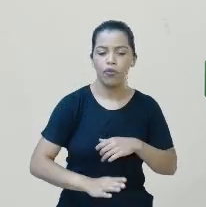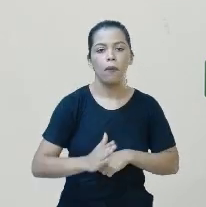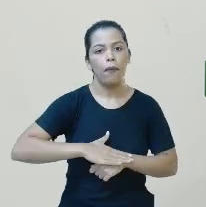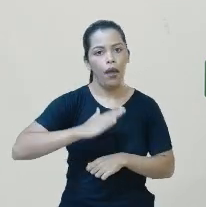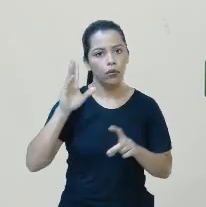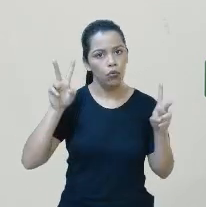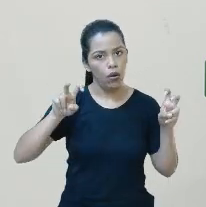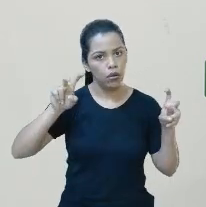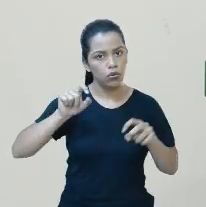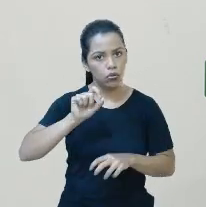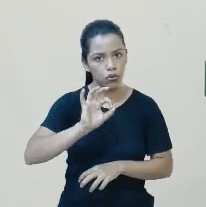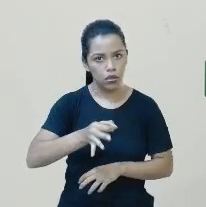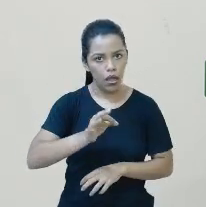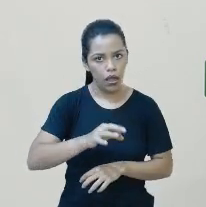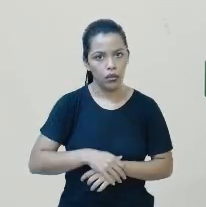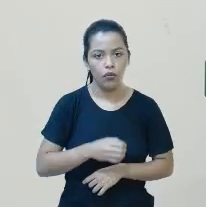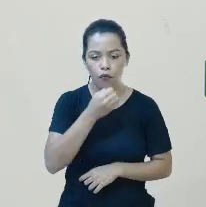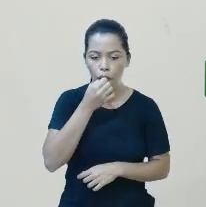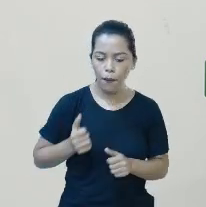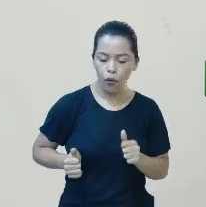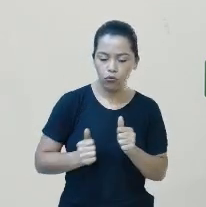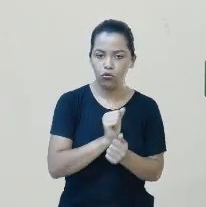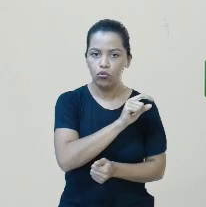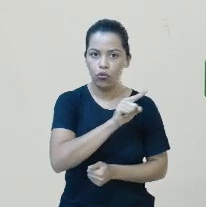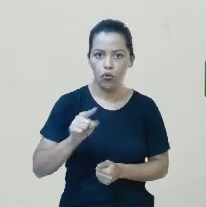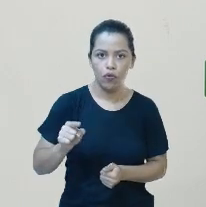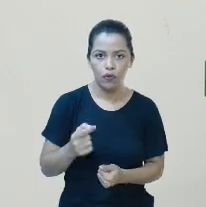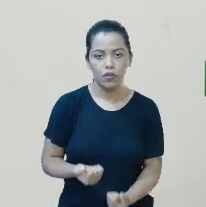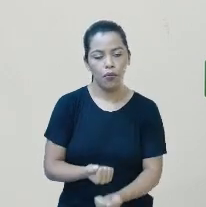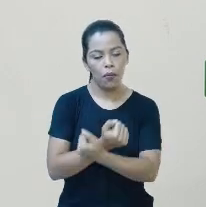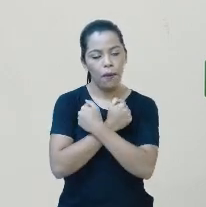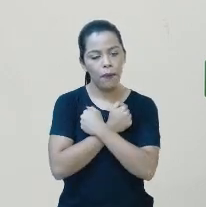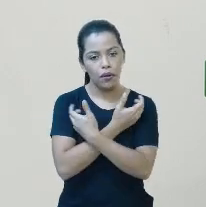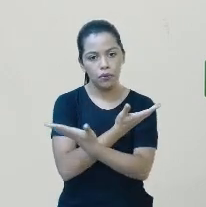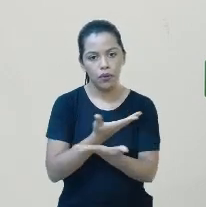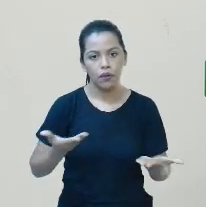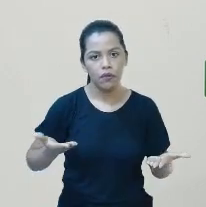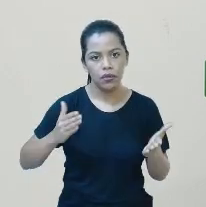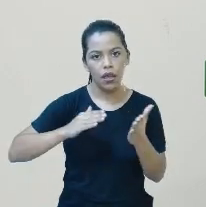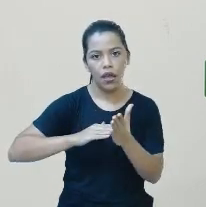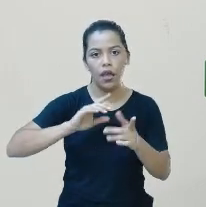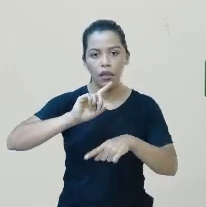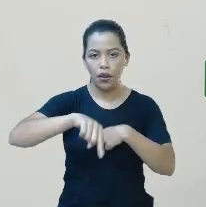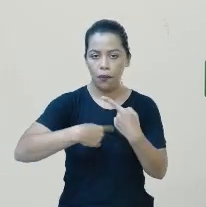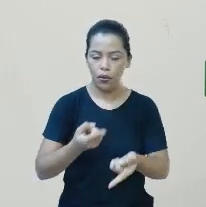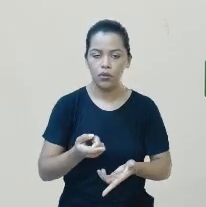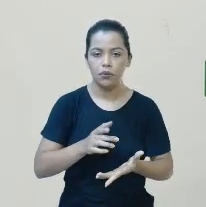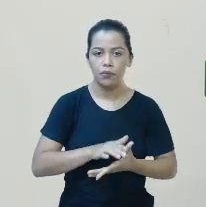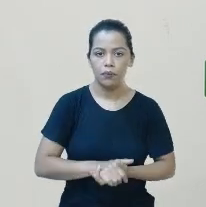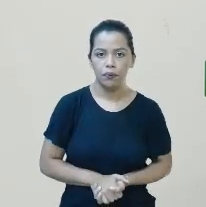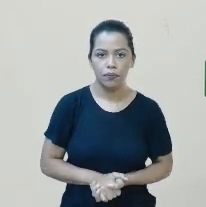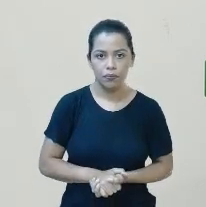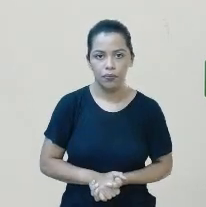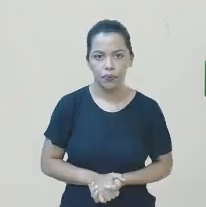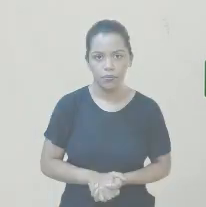vez mais, tá certo? Foi muito bom estar com vocês, um forte abraço e até a próxima.